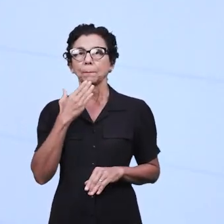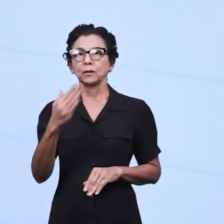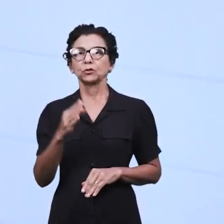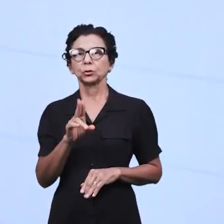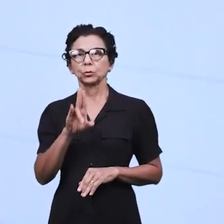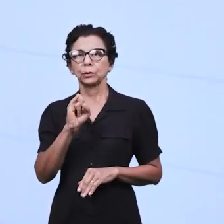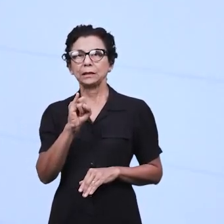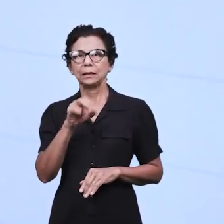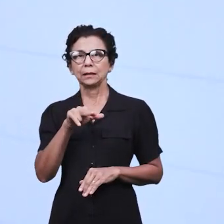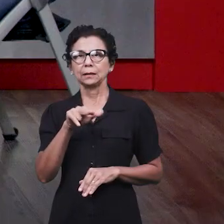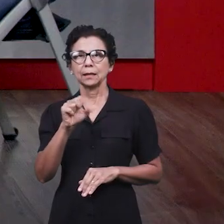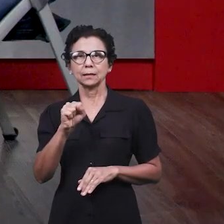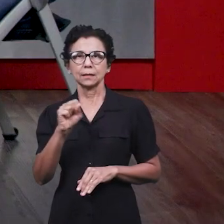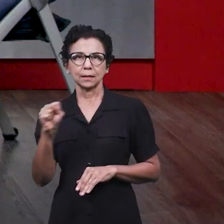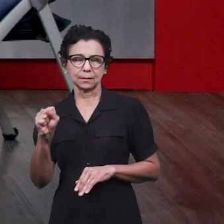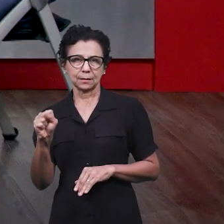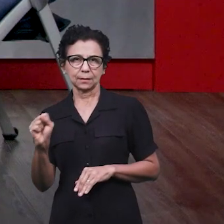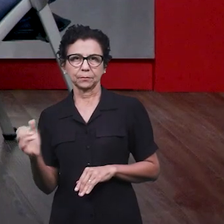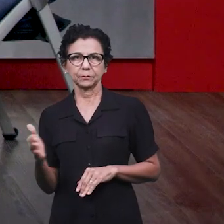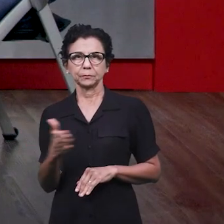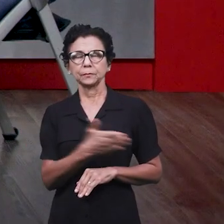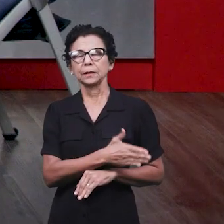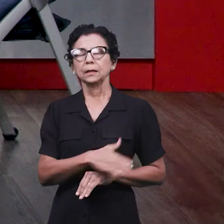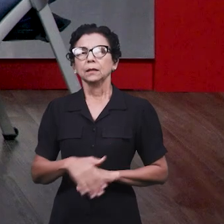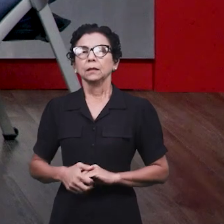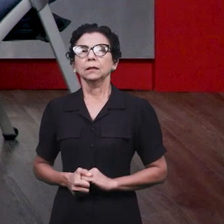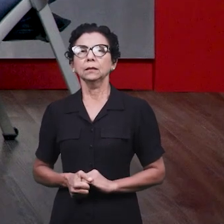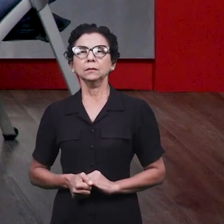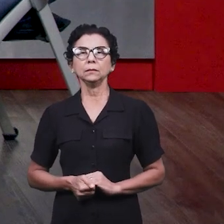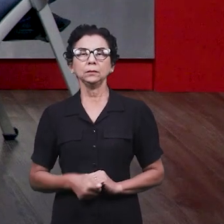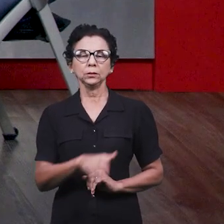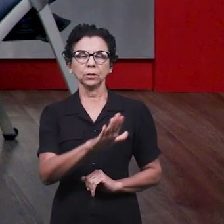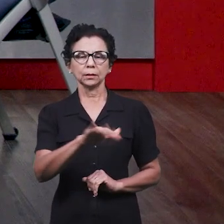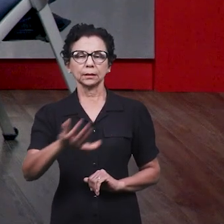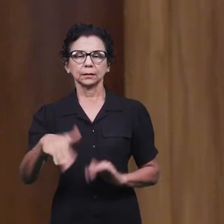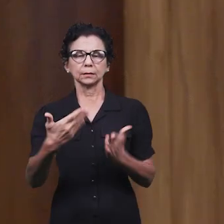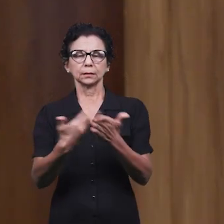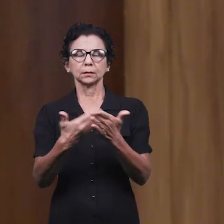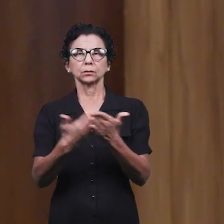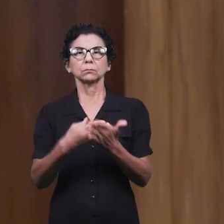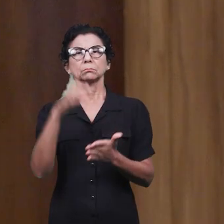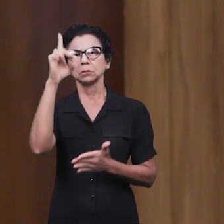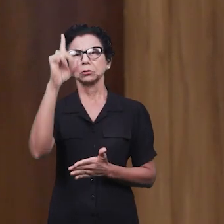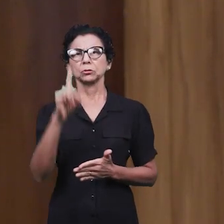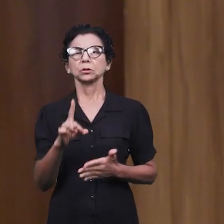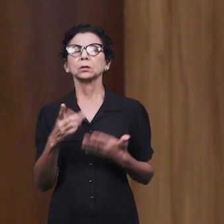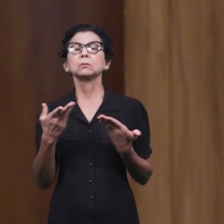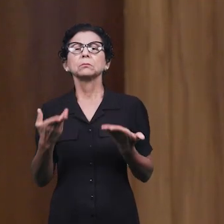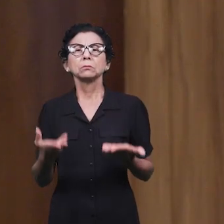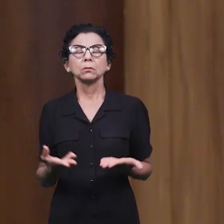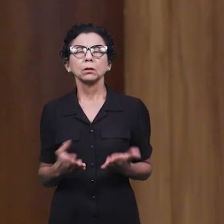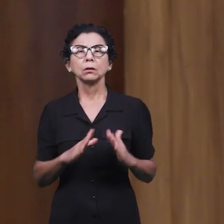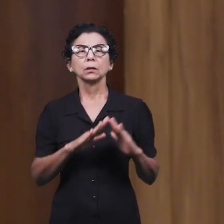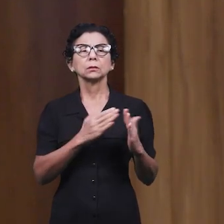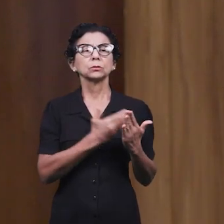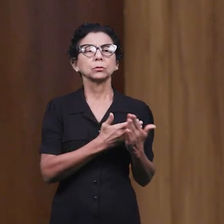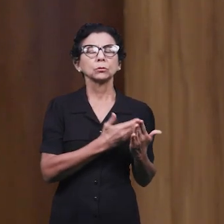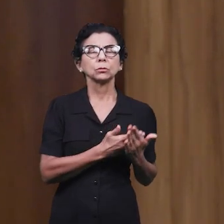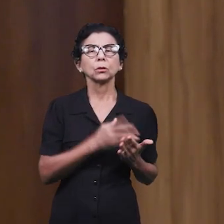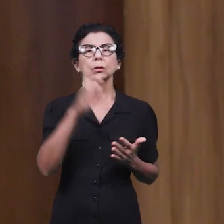Ah, correto. E com relação à vida estudantil da criança, ela tem algum direito, algum acompanhamento na